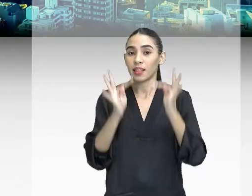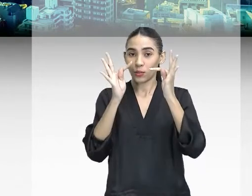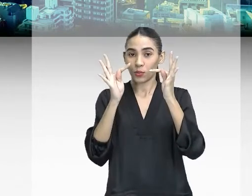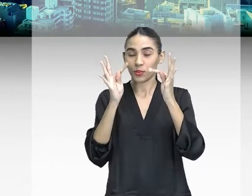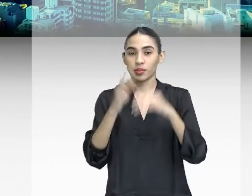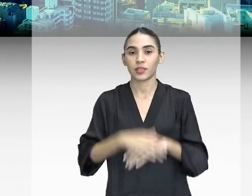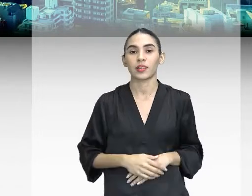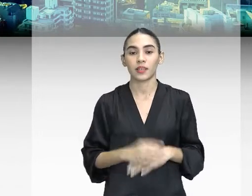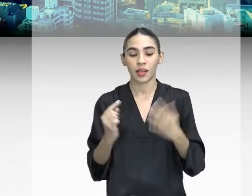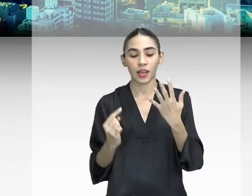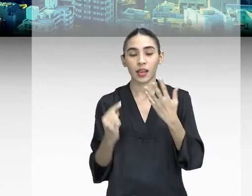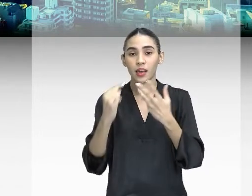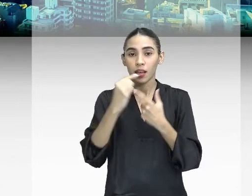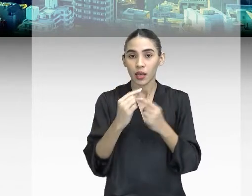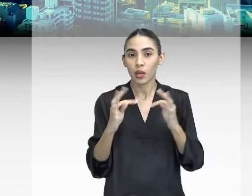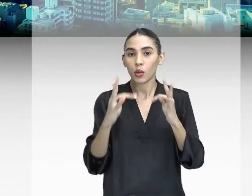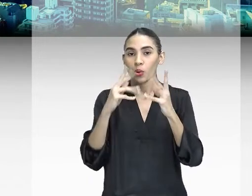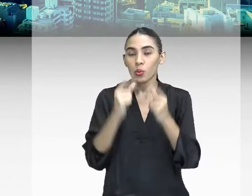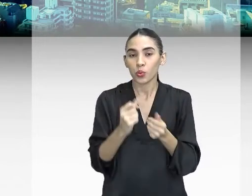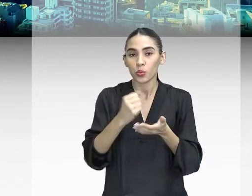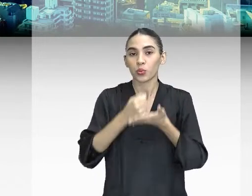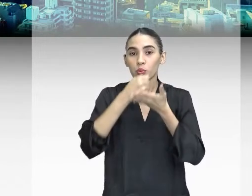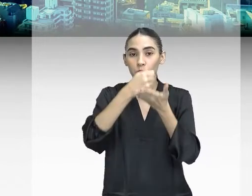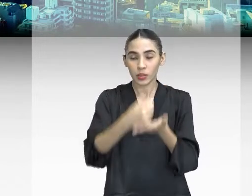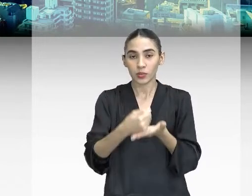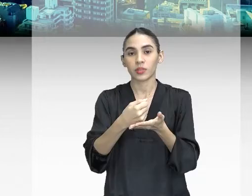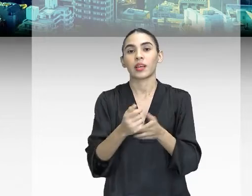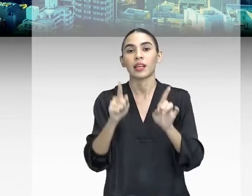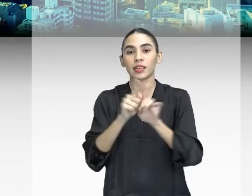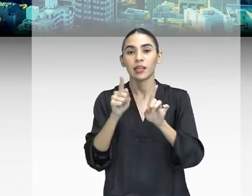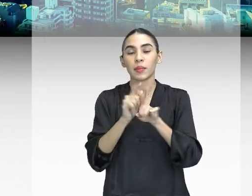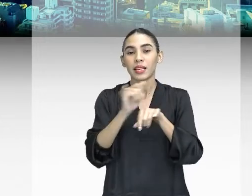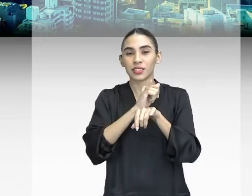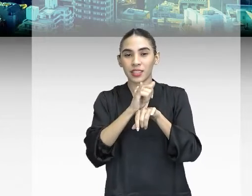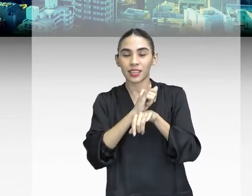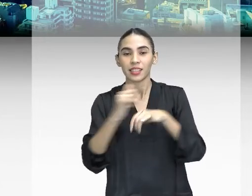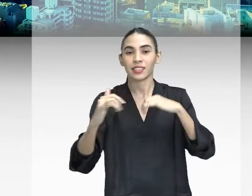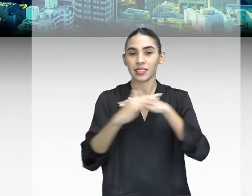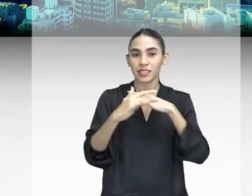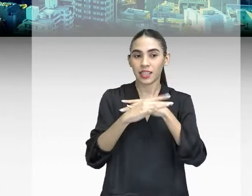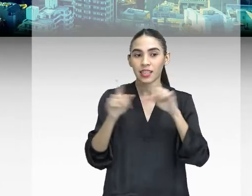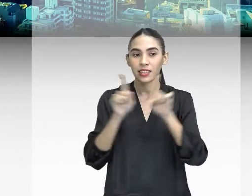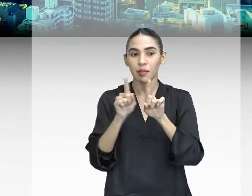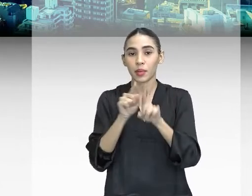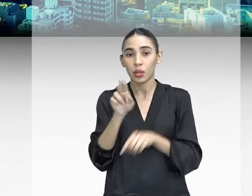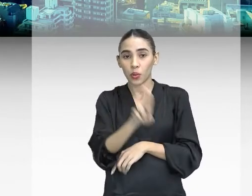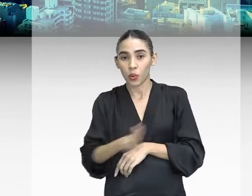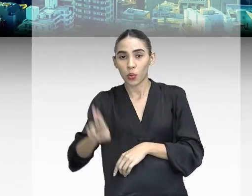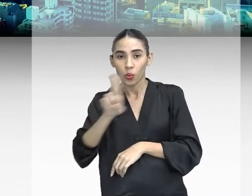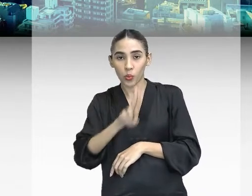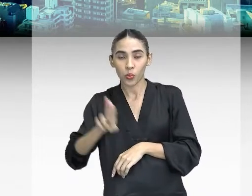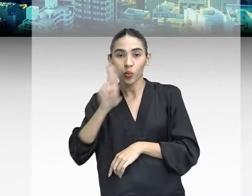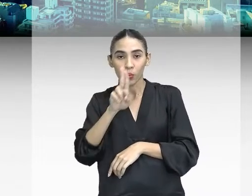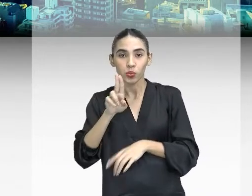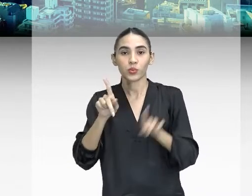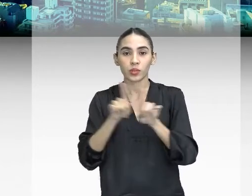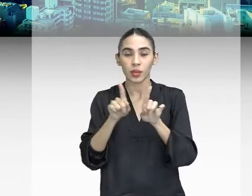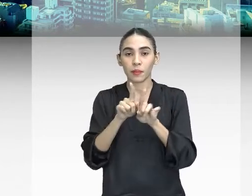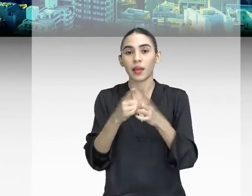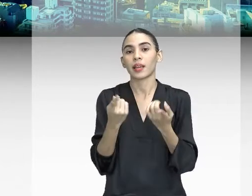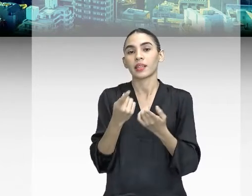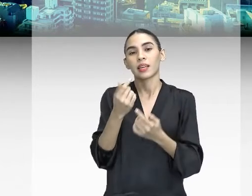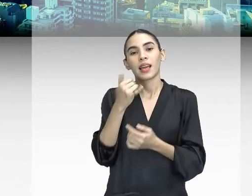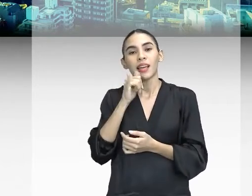tecnologia. Tudo isso para melhorar ali essa dinâmica dessas cidades, né, o consumo eficiente de energia,